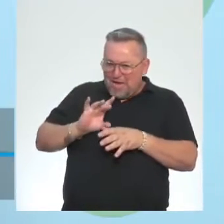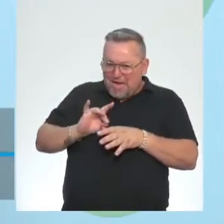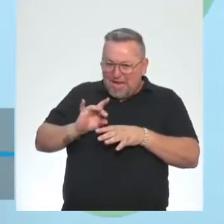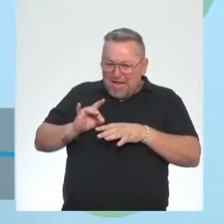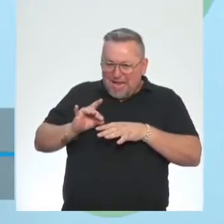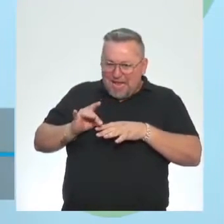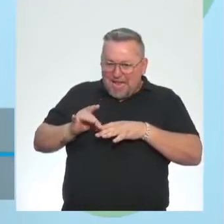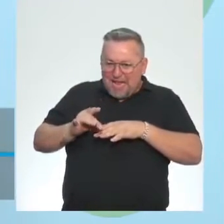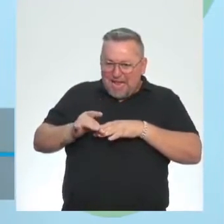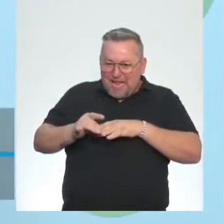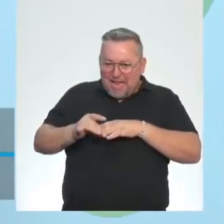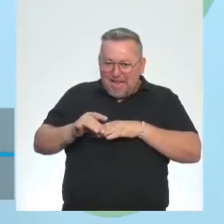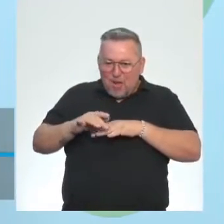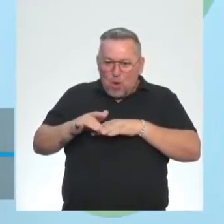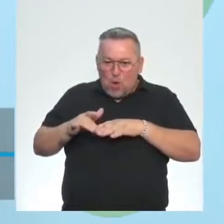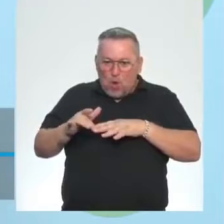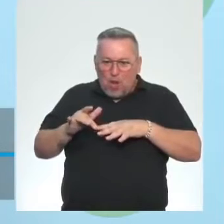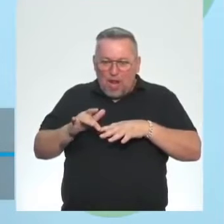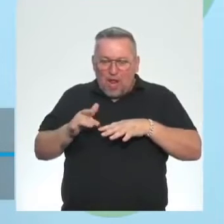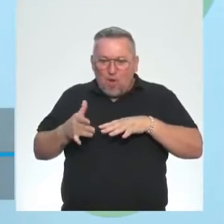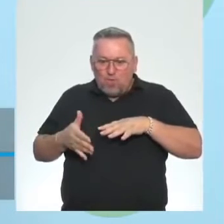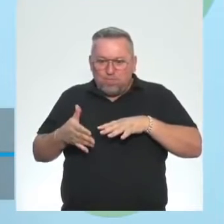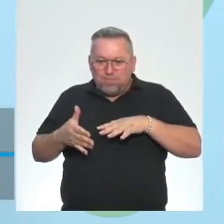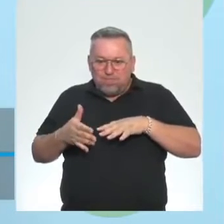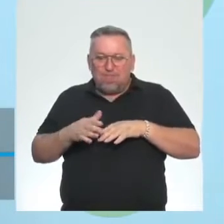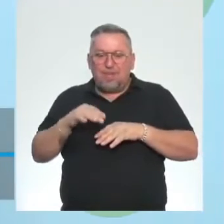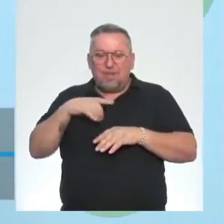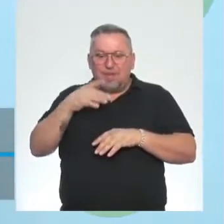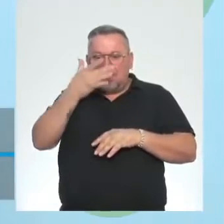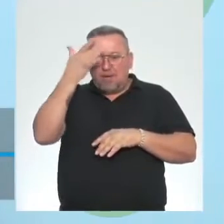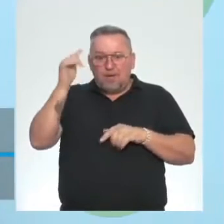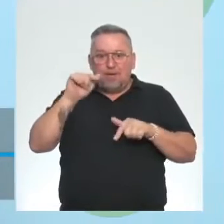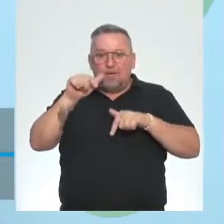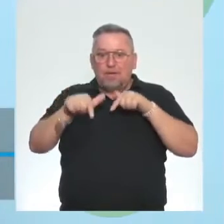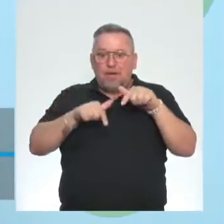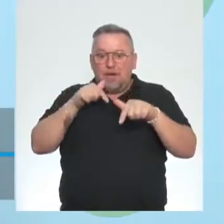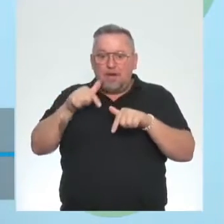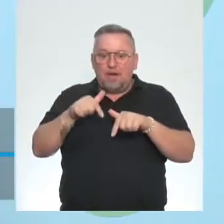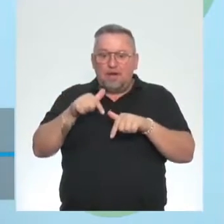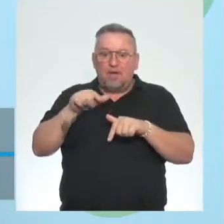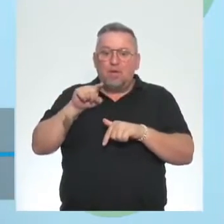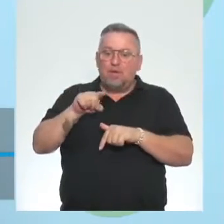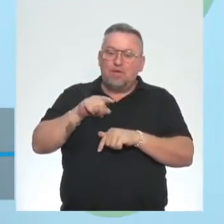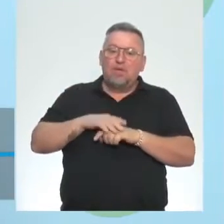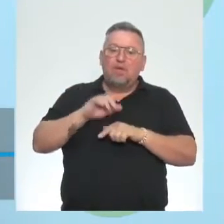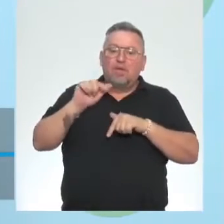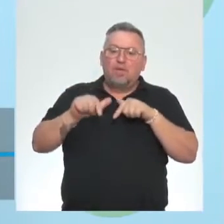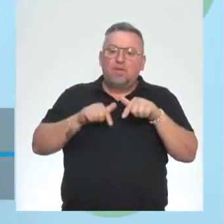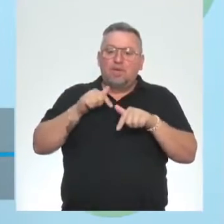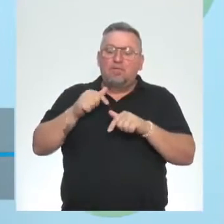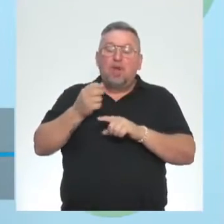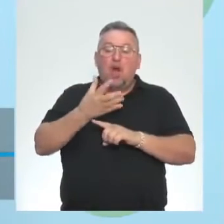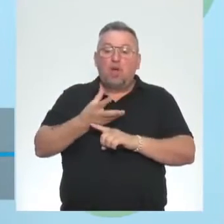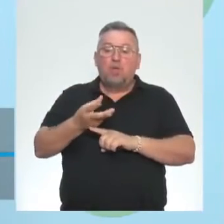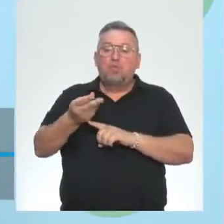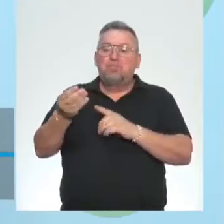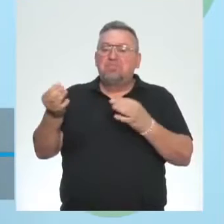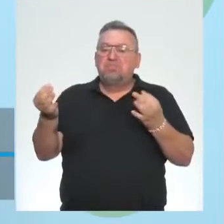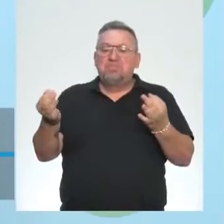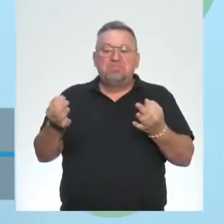assim, faz, né? E tem pessoas que trabalham, sobrevivem com isso, é um trabalho artístico e